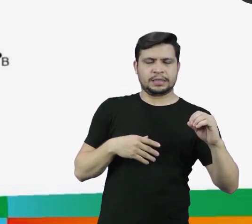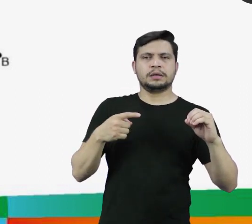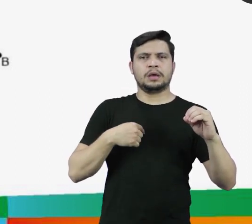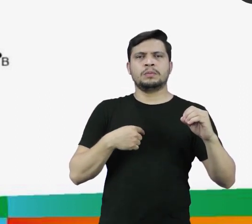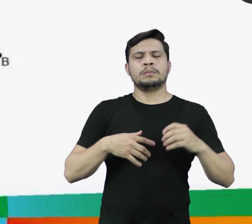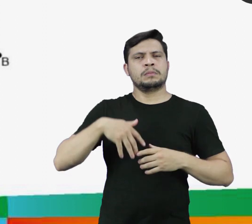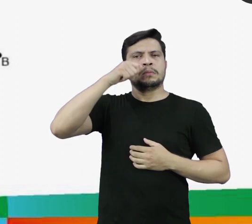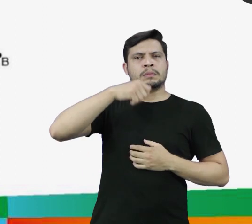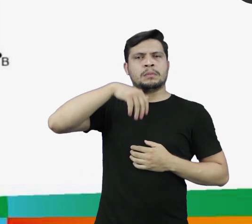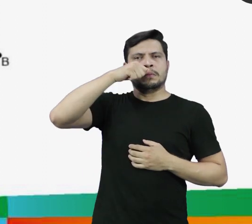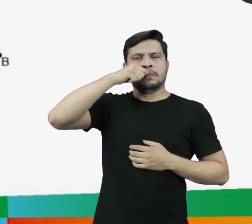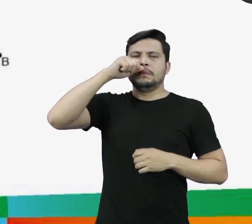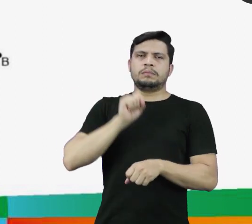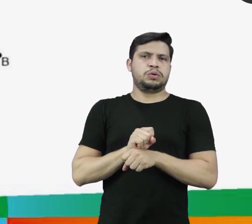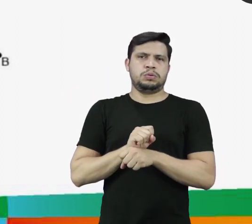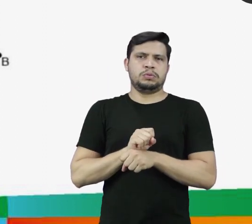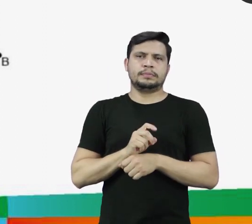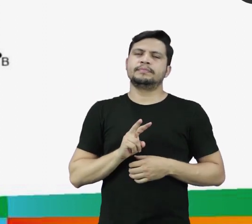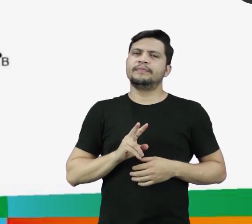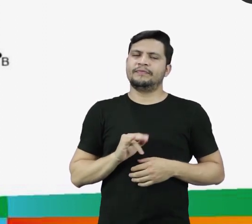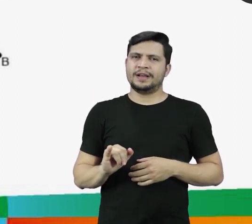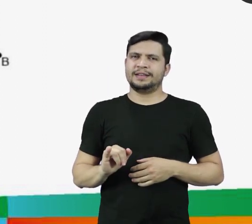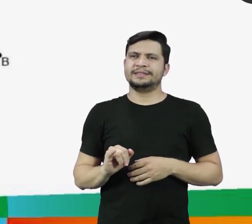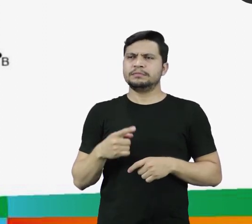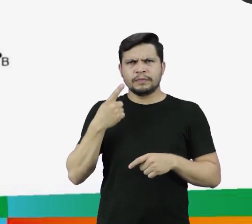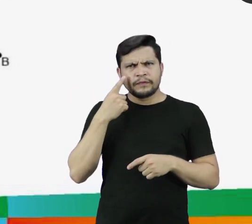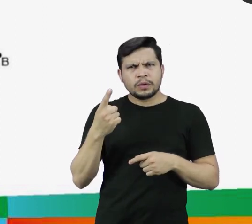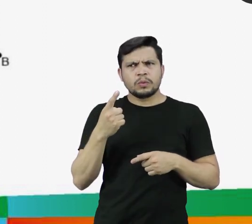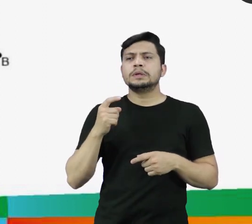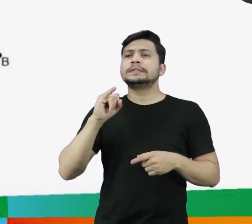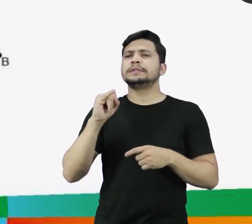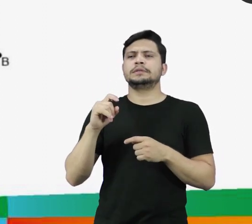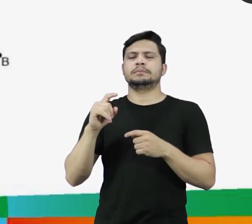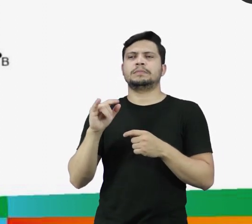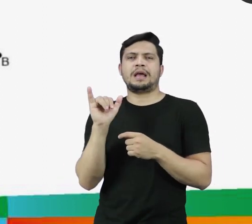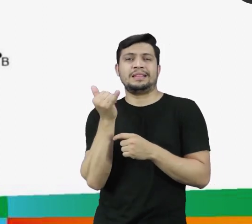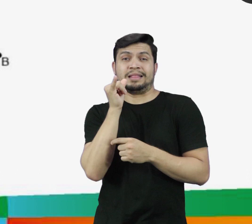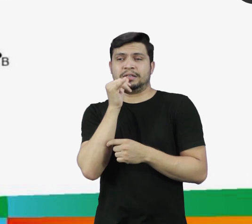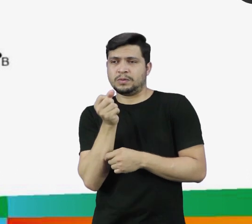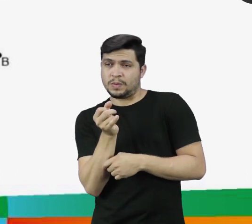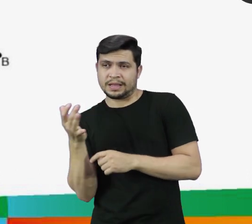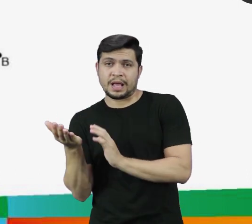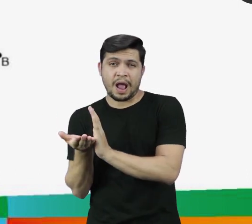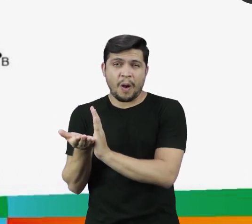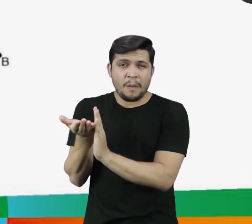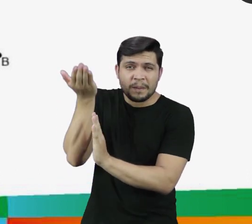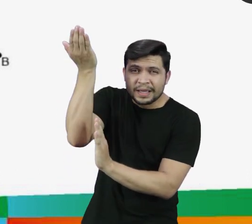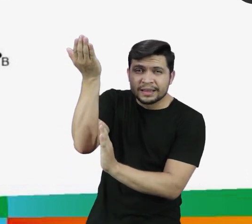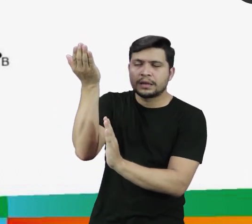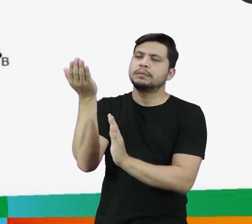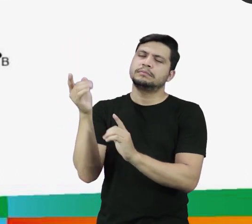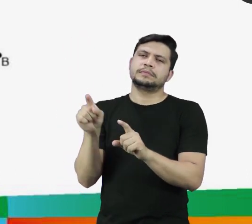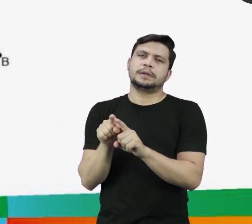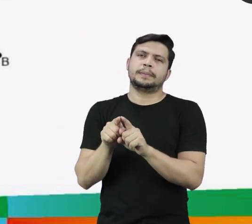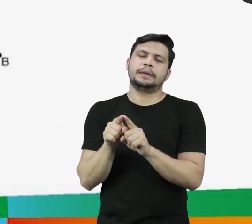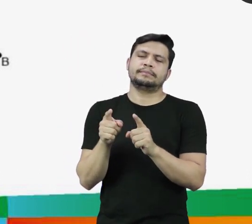No caso, o efeito, está vendo aí que à medida que vai aumentando, no caso, a corrente, o efeito danoso à saúde, no caso, vai aumentando. De